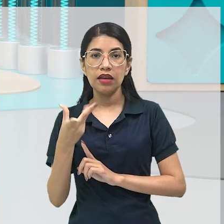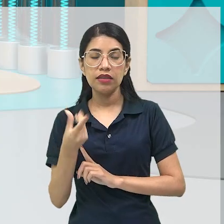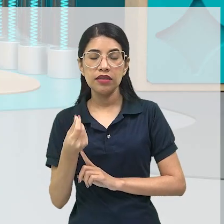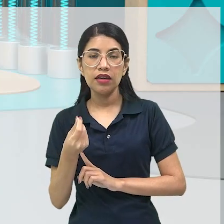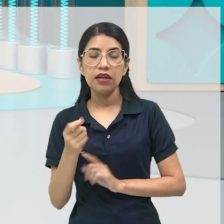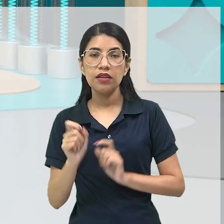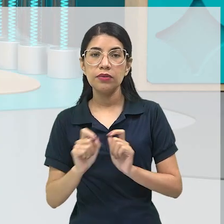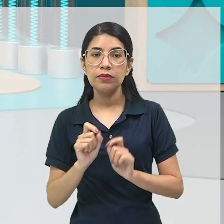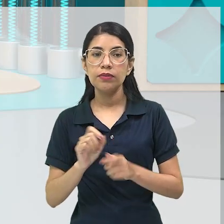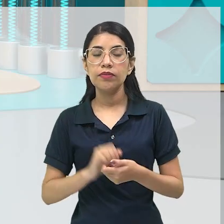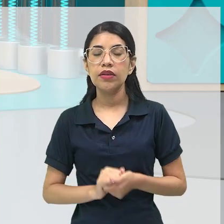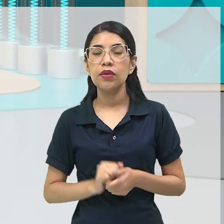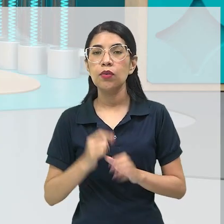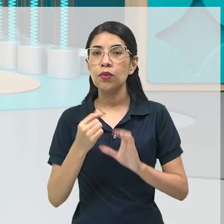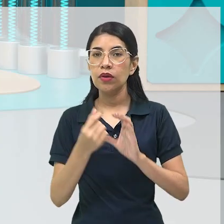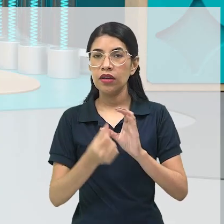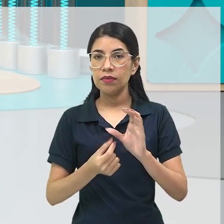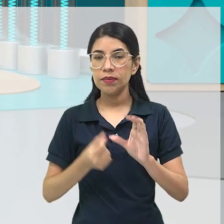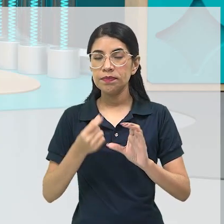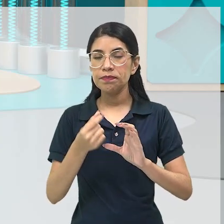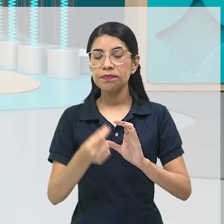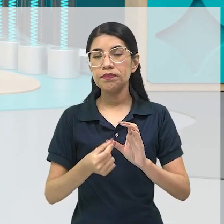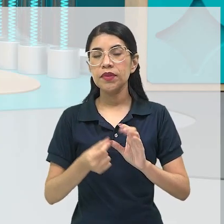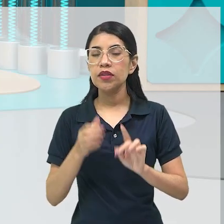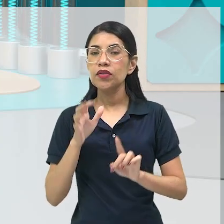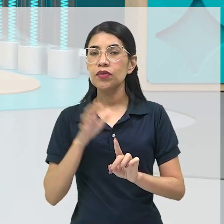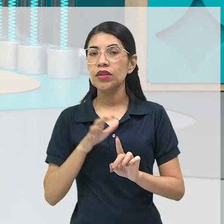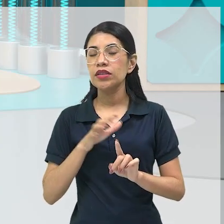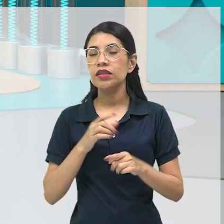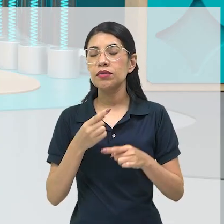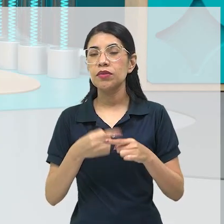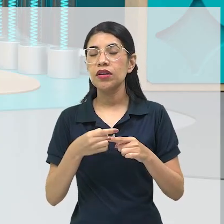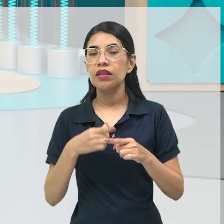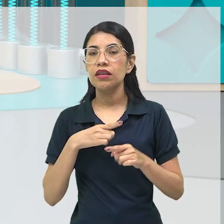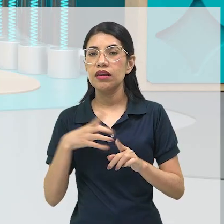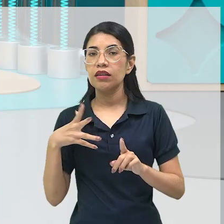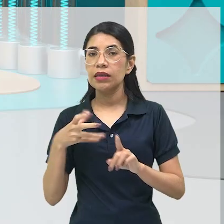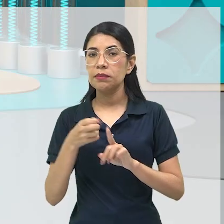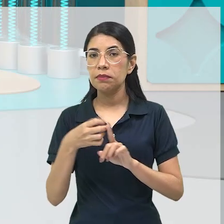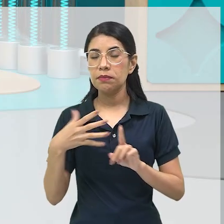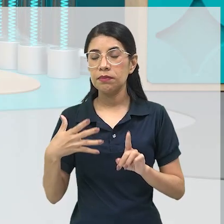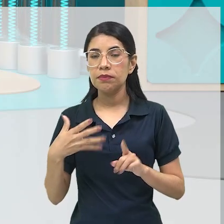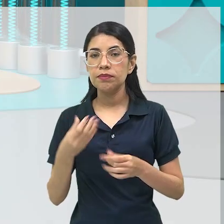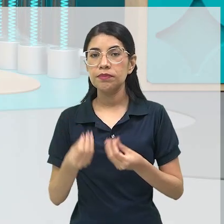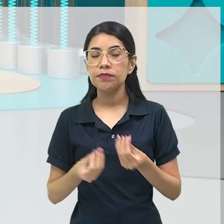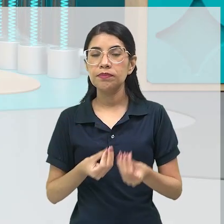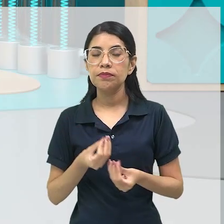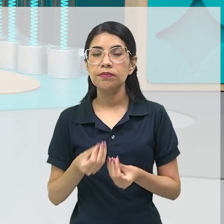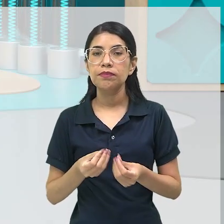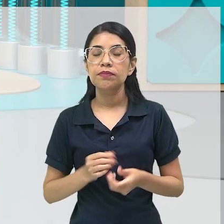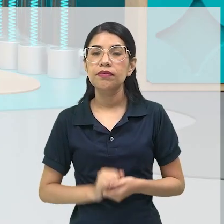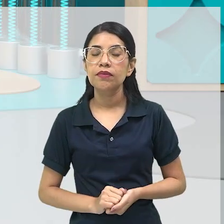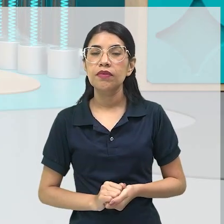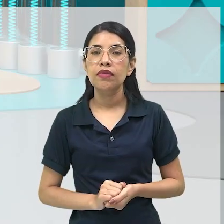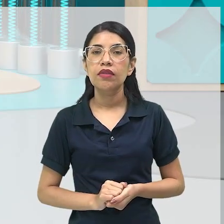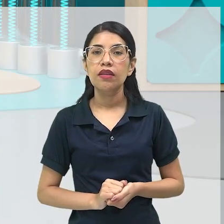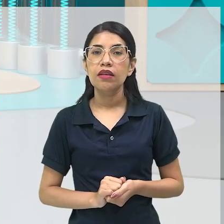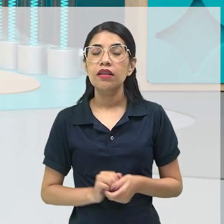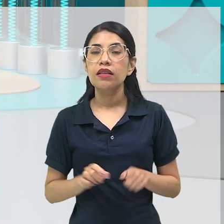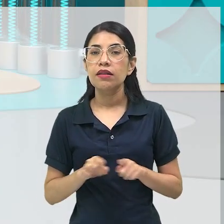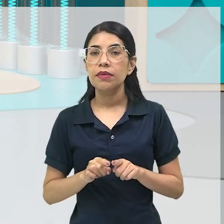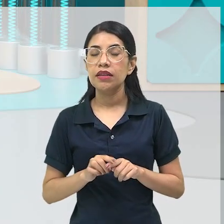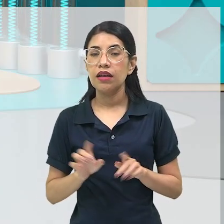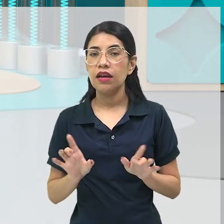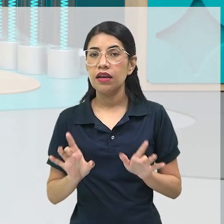do capitalismo, porque ele causa um impacto. E esse impacto, ele está